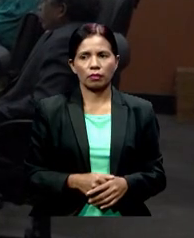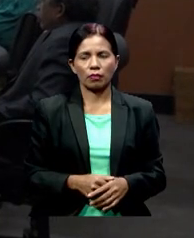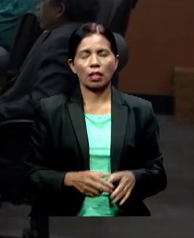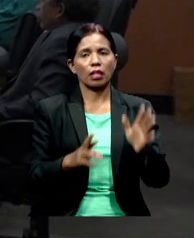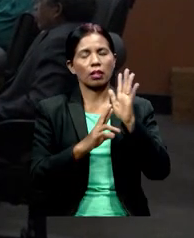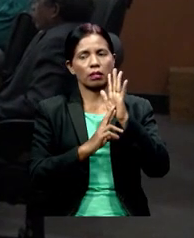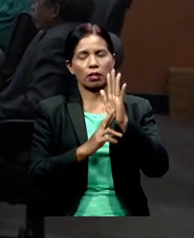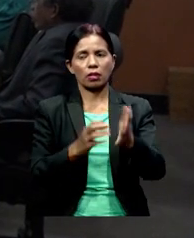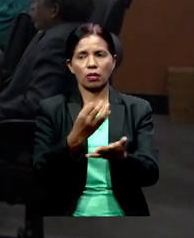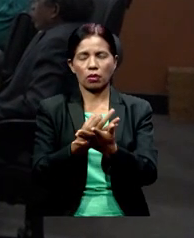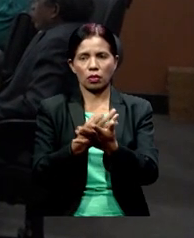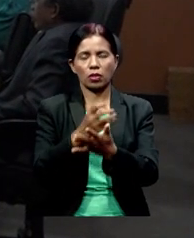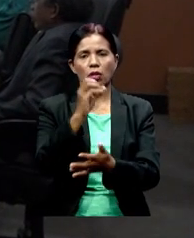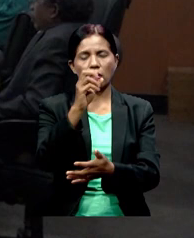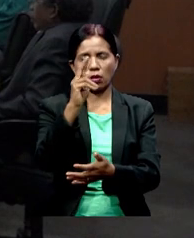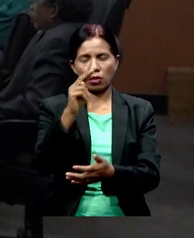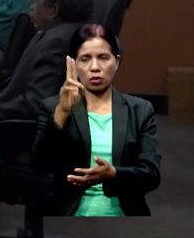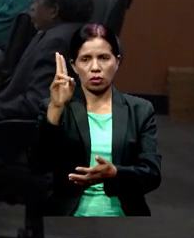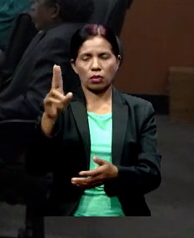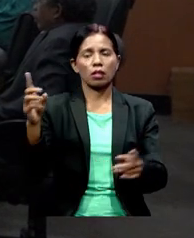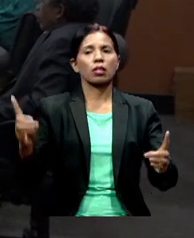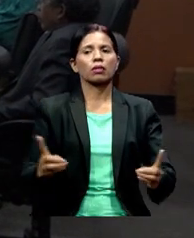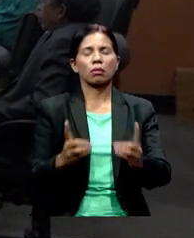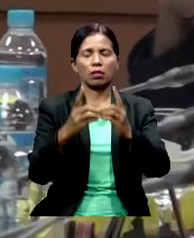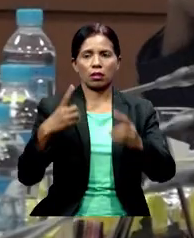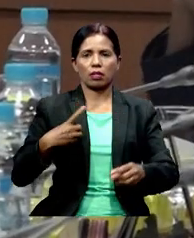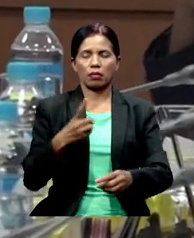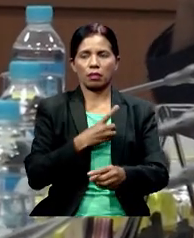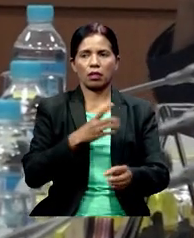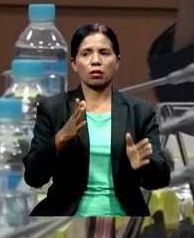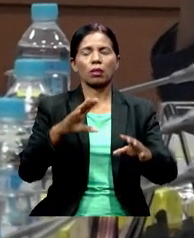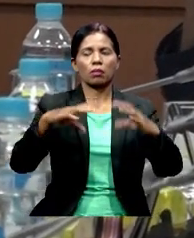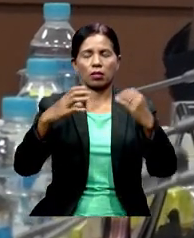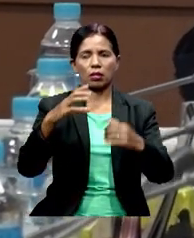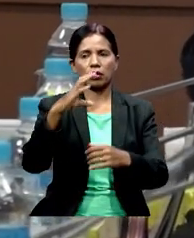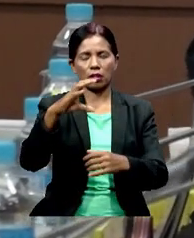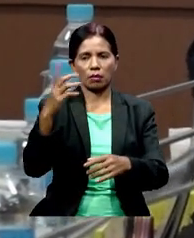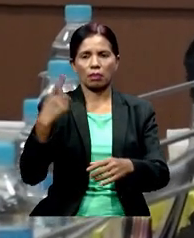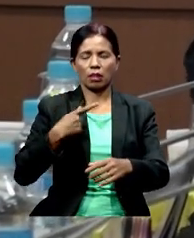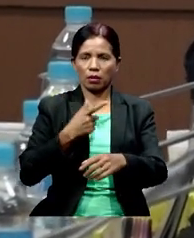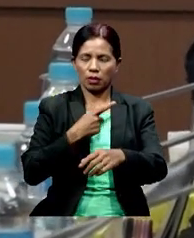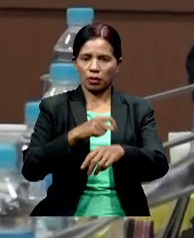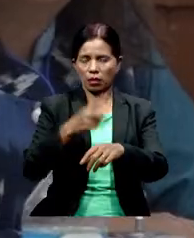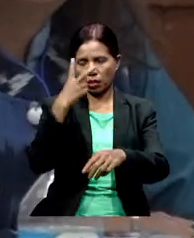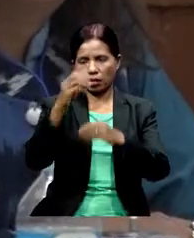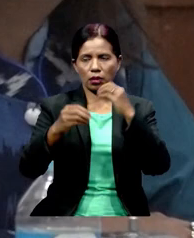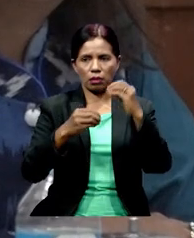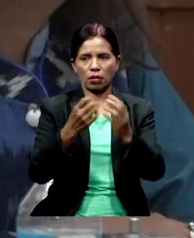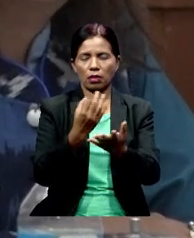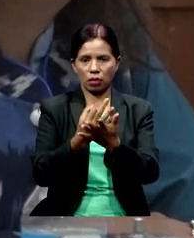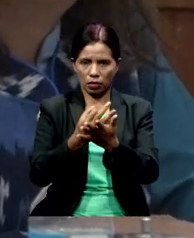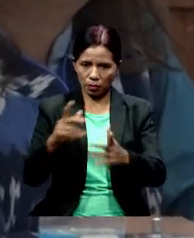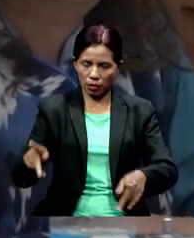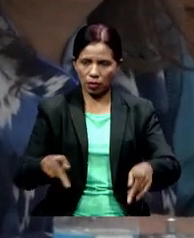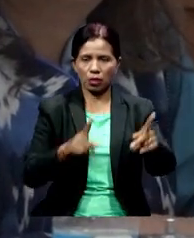Representante Fundo Nações Unidas para a População, a Soromalo Rô Deputado Cira, o CIC Comissão C e a Parlamento Nacional, deve tratar assunto finanças públicas,